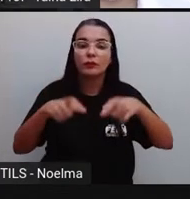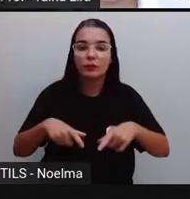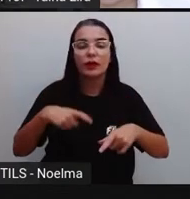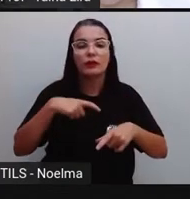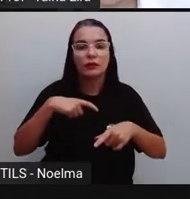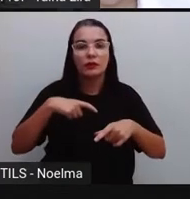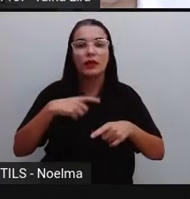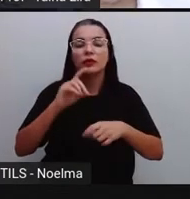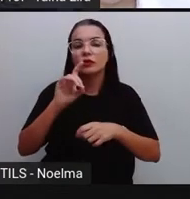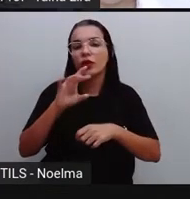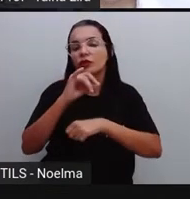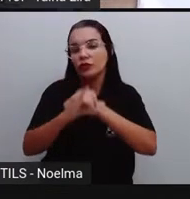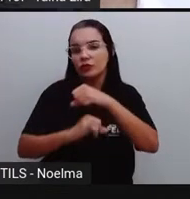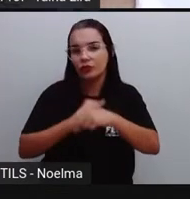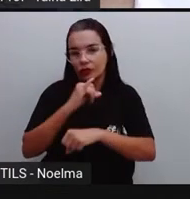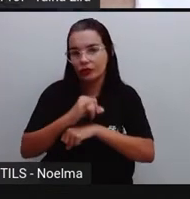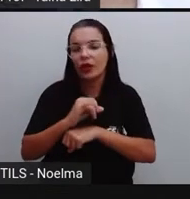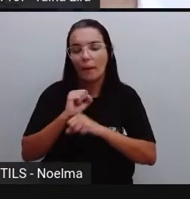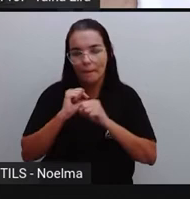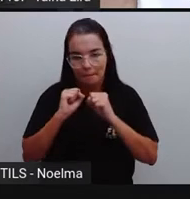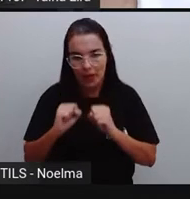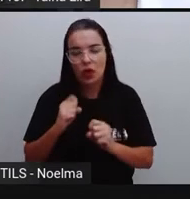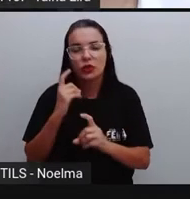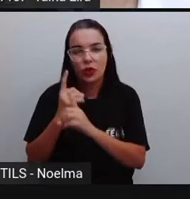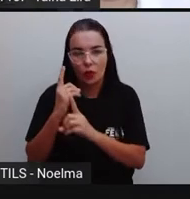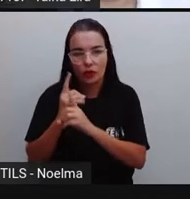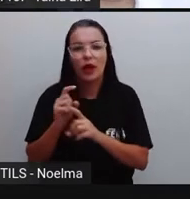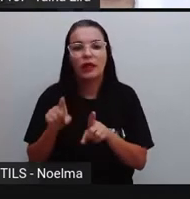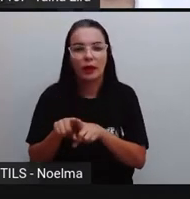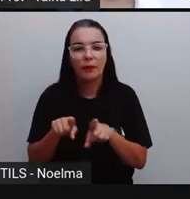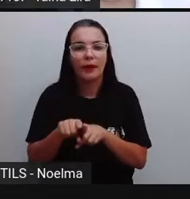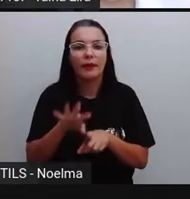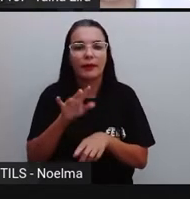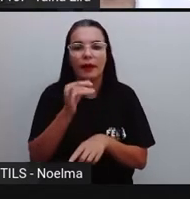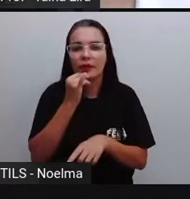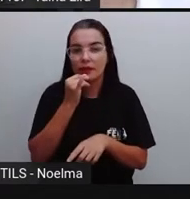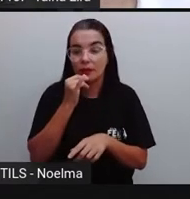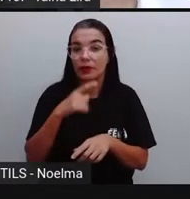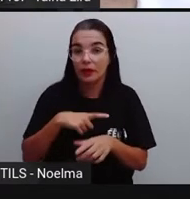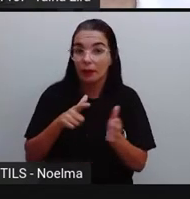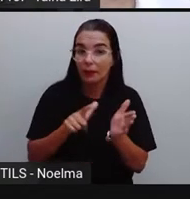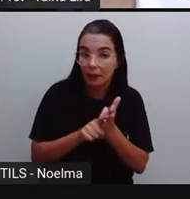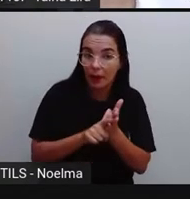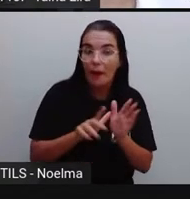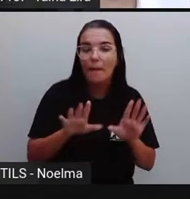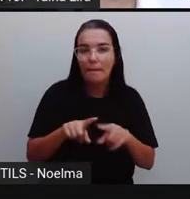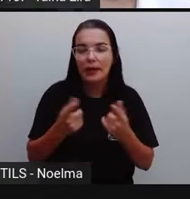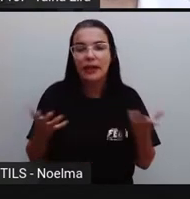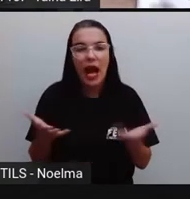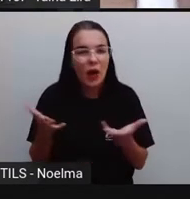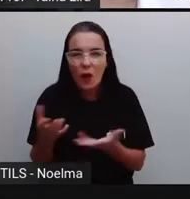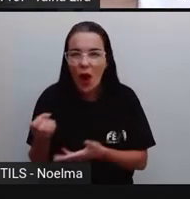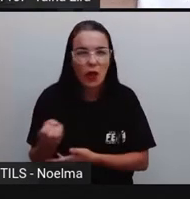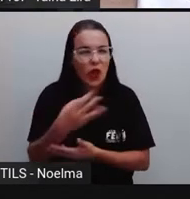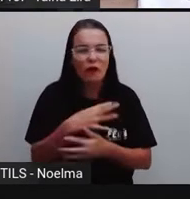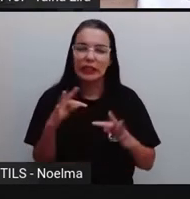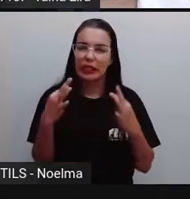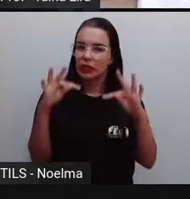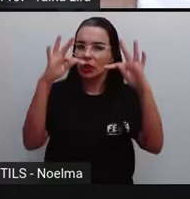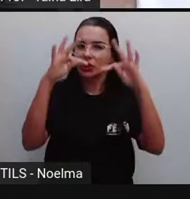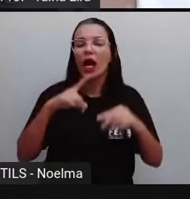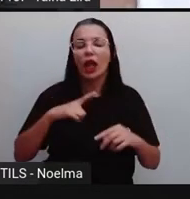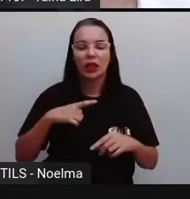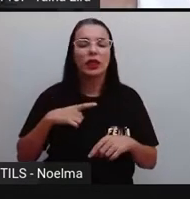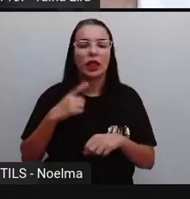maneira digital, tá? A gente encontra ali em papel, mas a gente também consegue encontrar aí